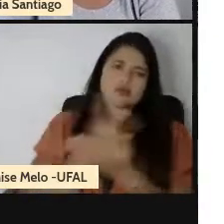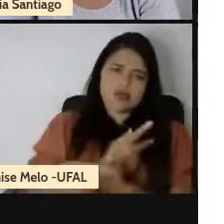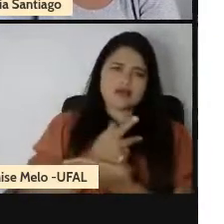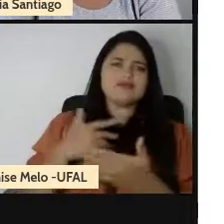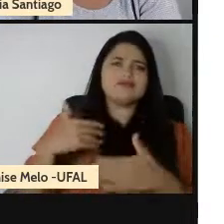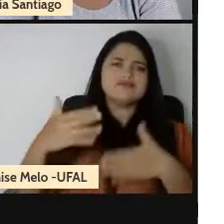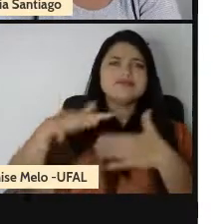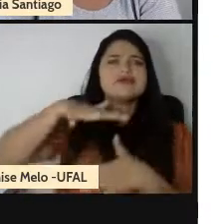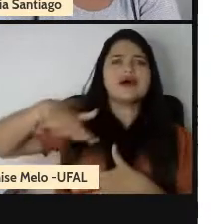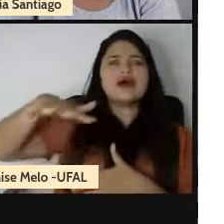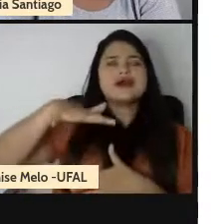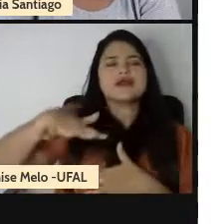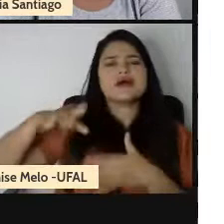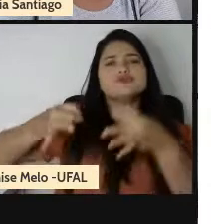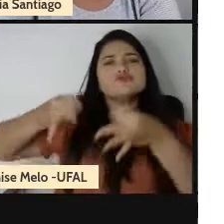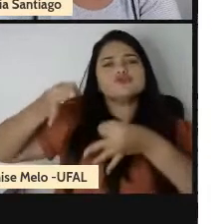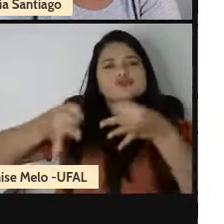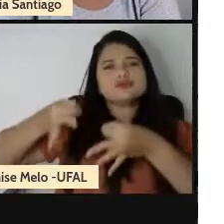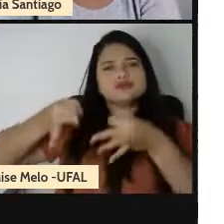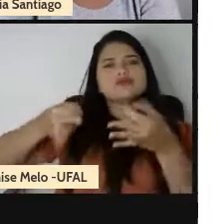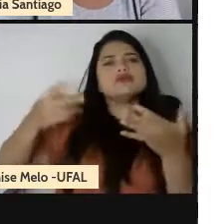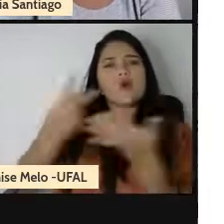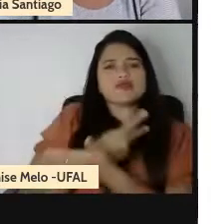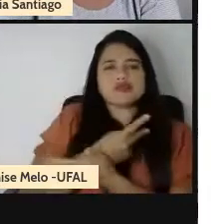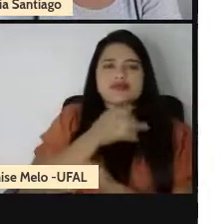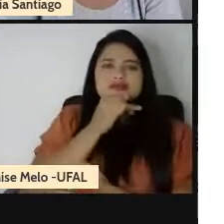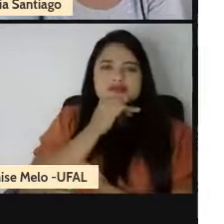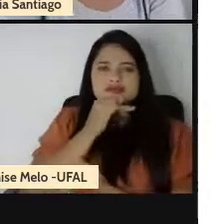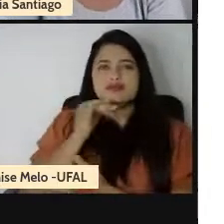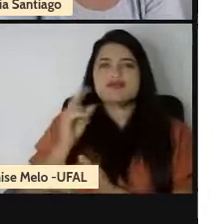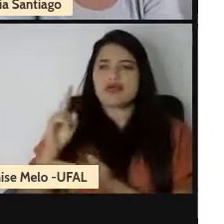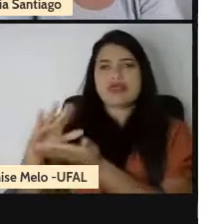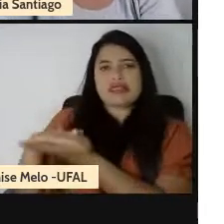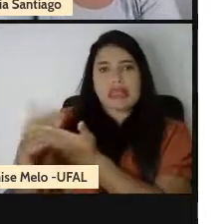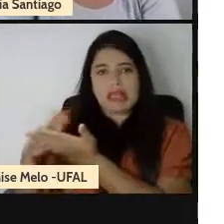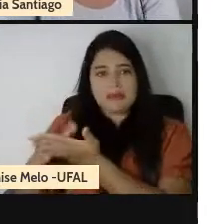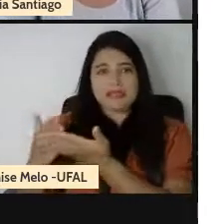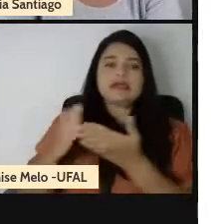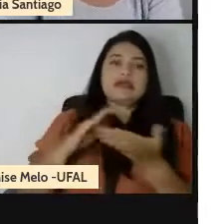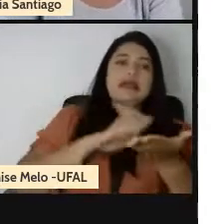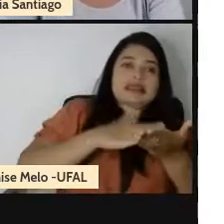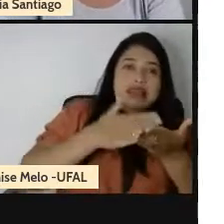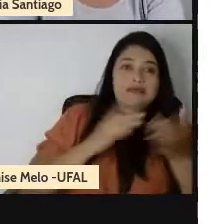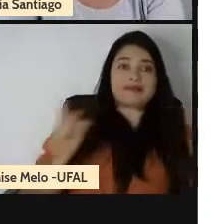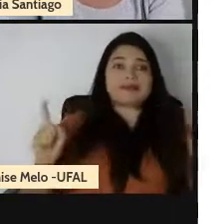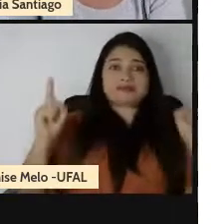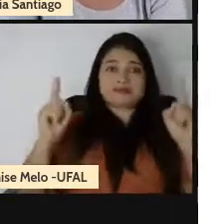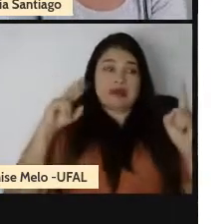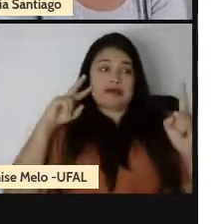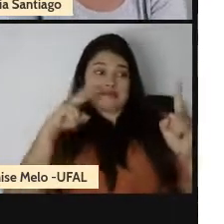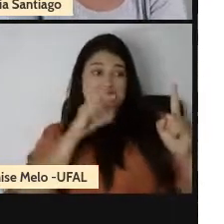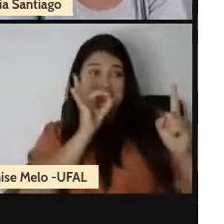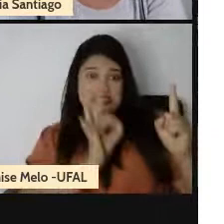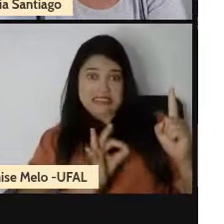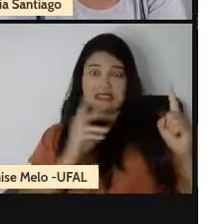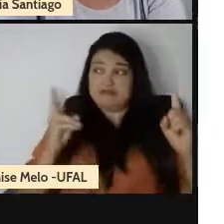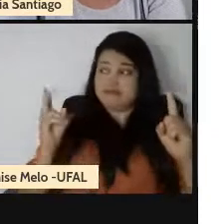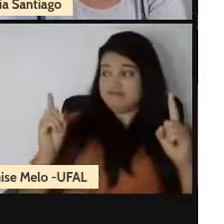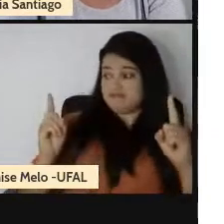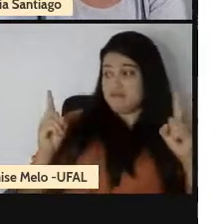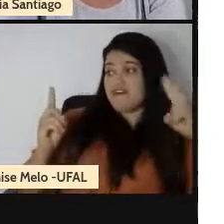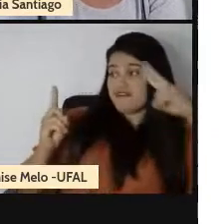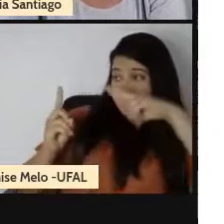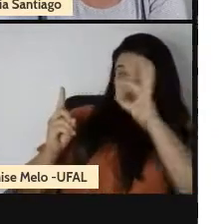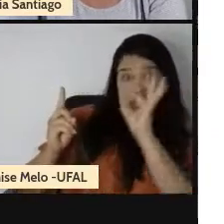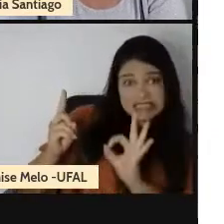da justiça, quando 2 partes, cada parte leva o seu intérprete para ver se está tudo sendo dito direitinho. Então,